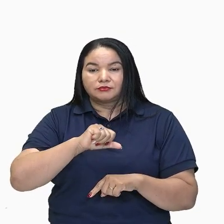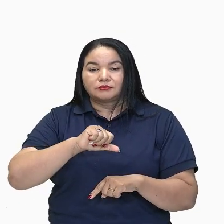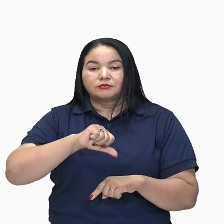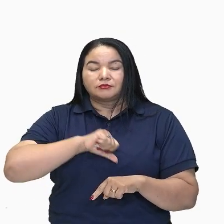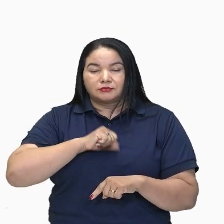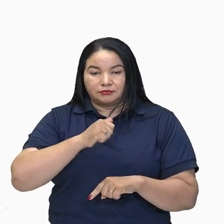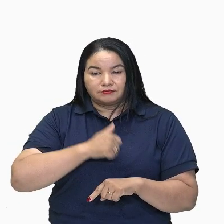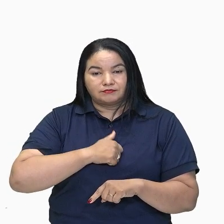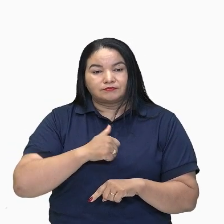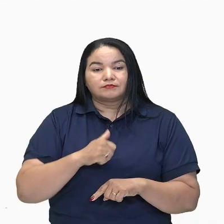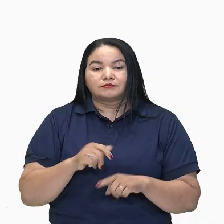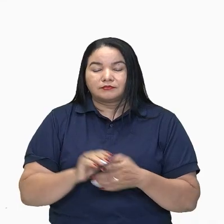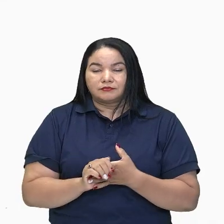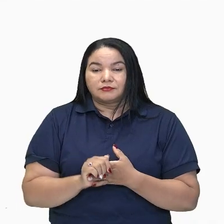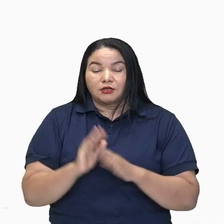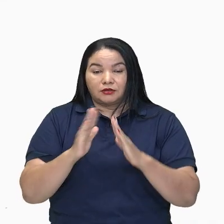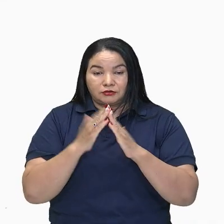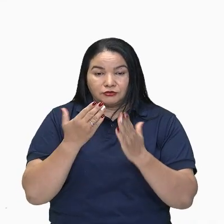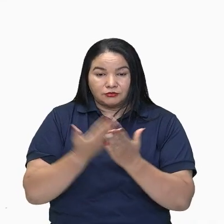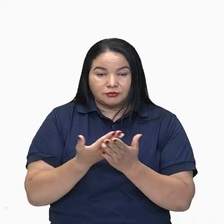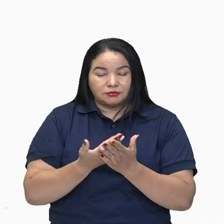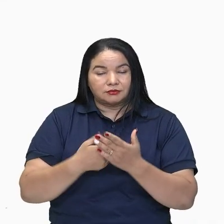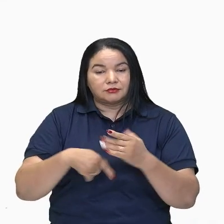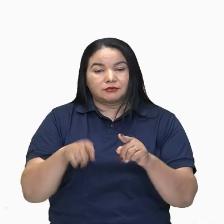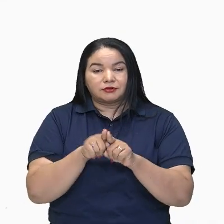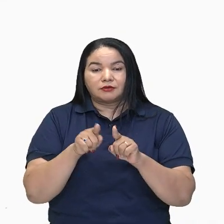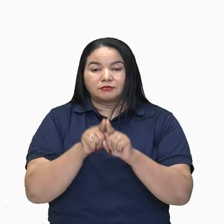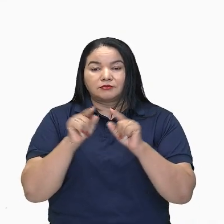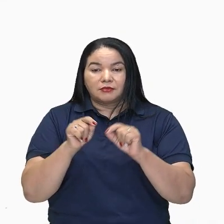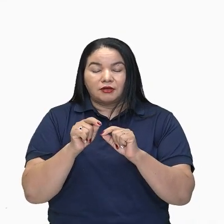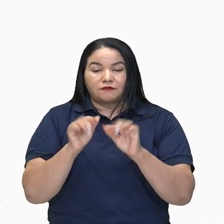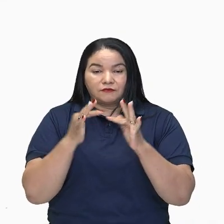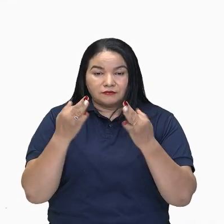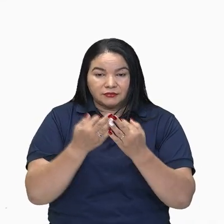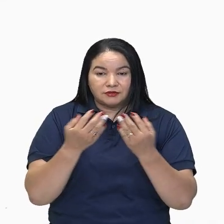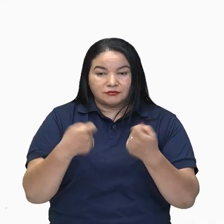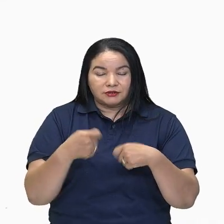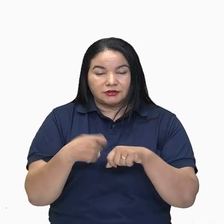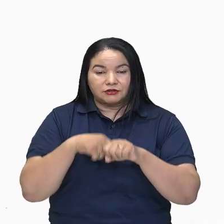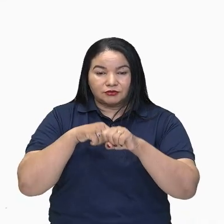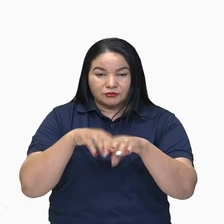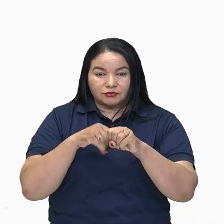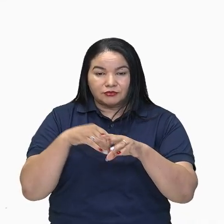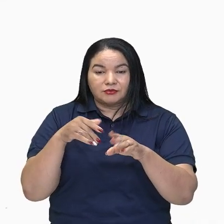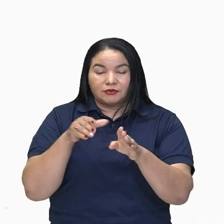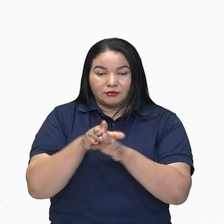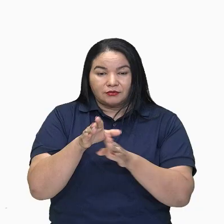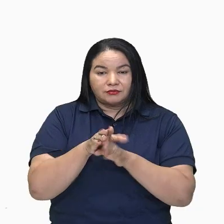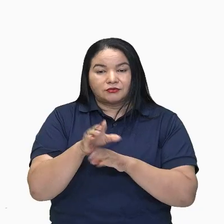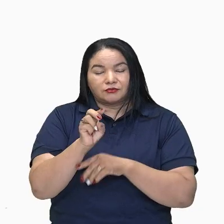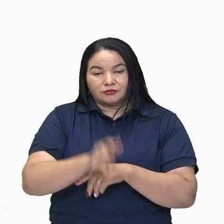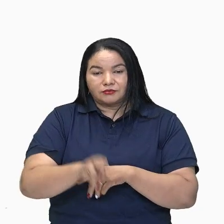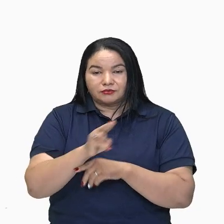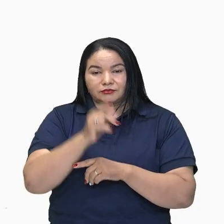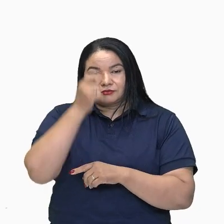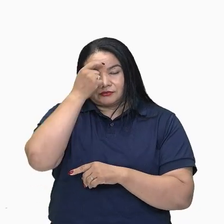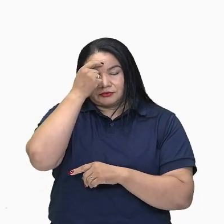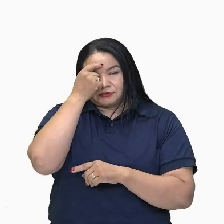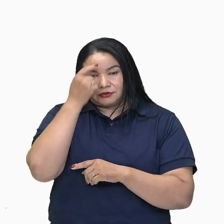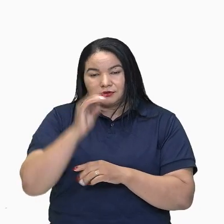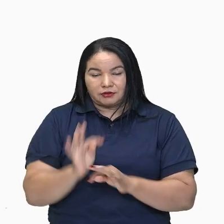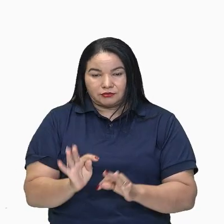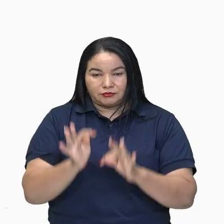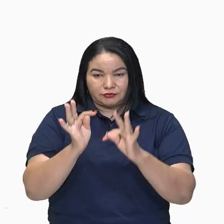que escolas e famílias orientem sobre o uso consciente ou seja, da tecnologia.